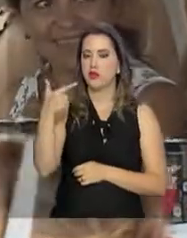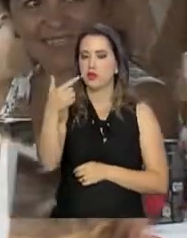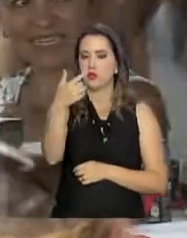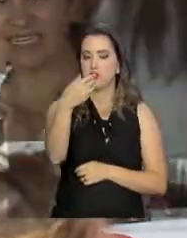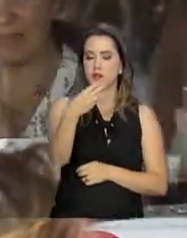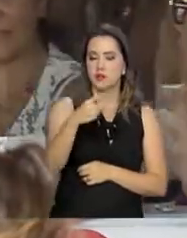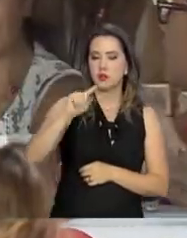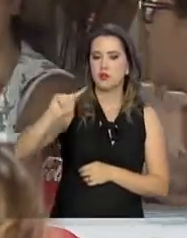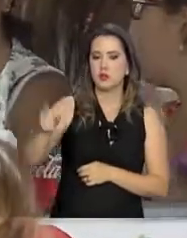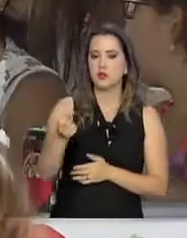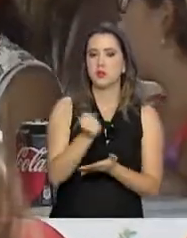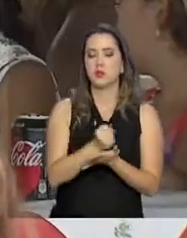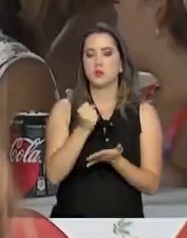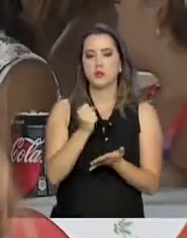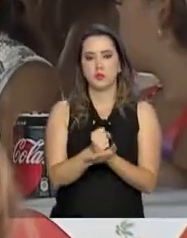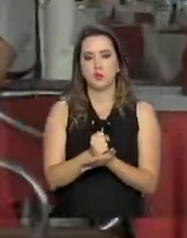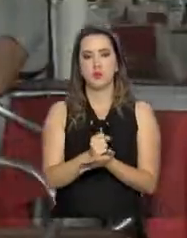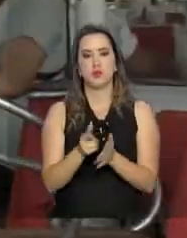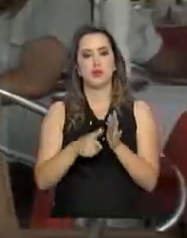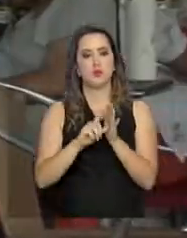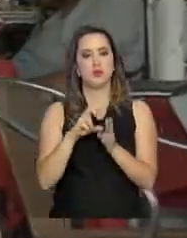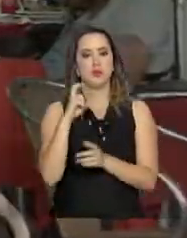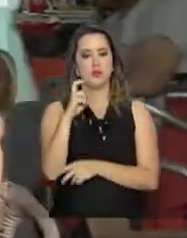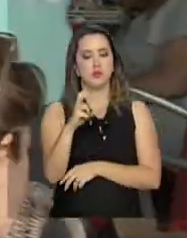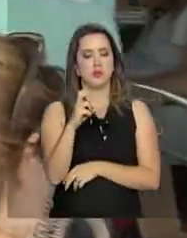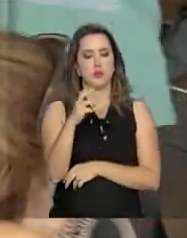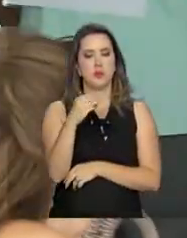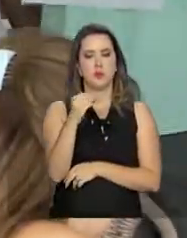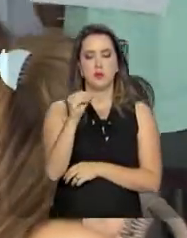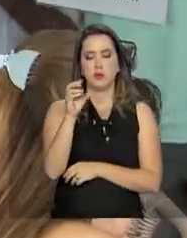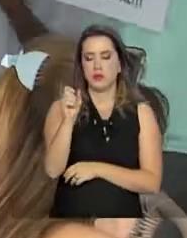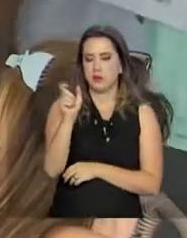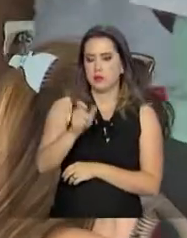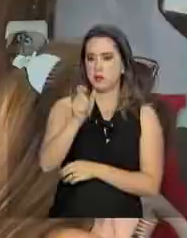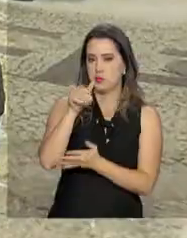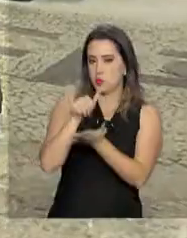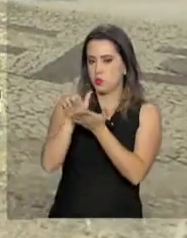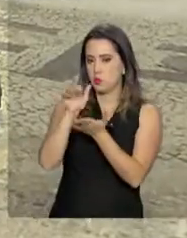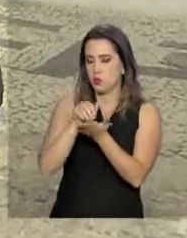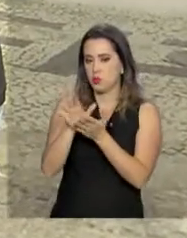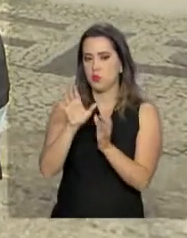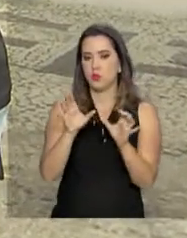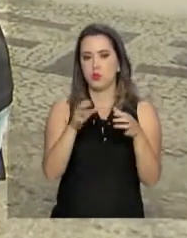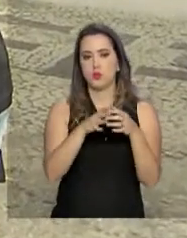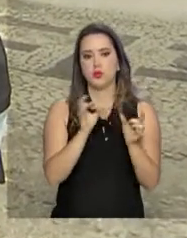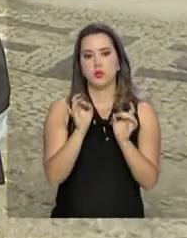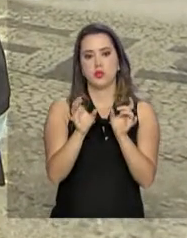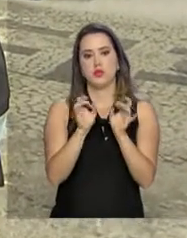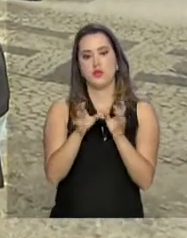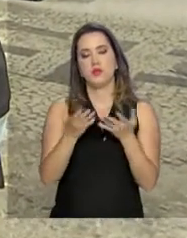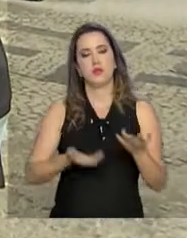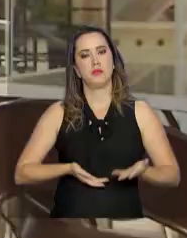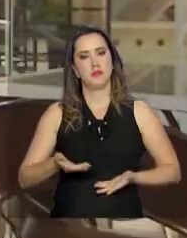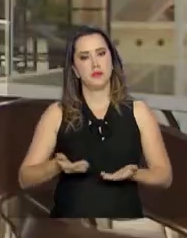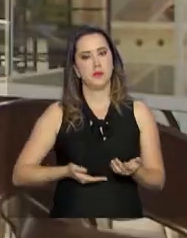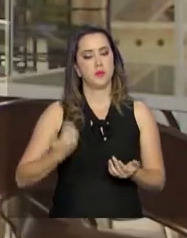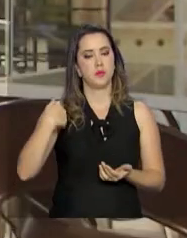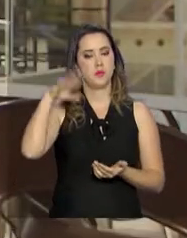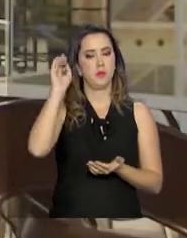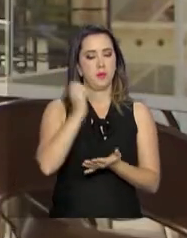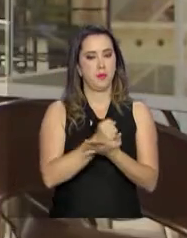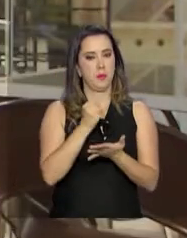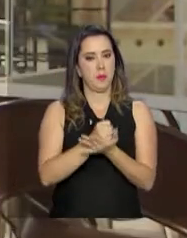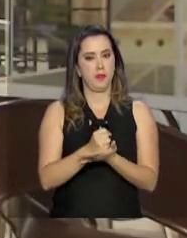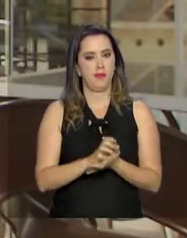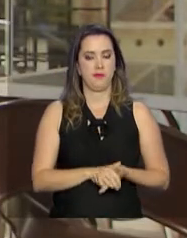contratações do regime contra 5 mil e 300 demissões destaque para os setores de comércio e serviços isso acaba